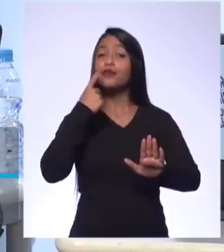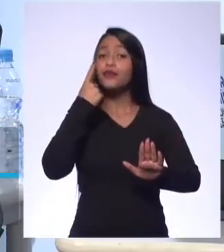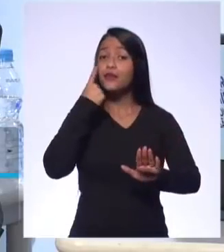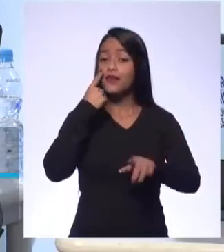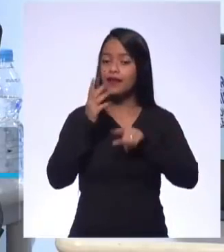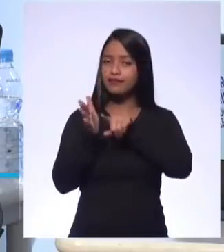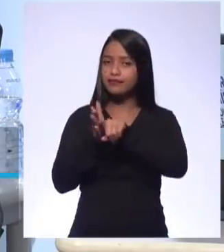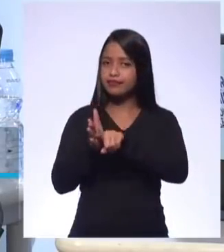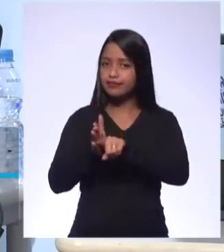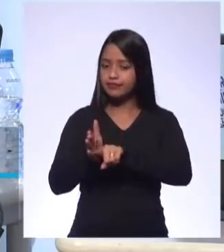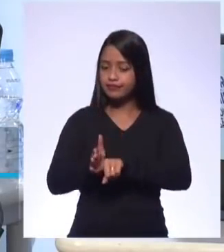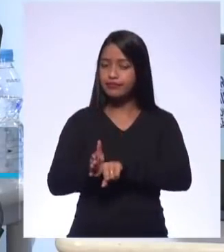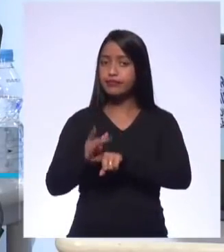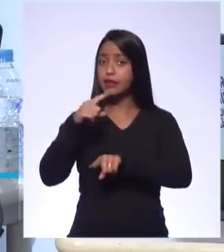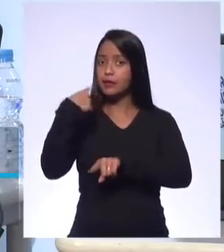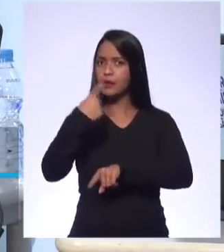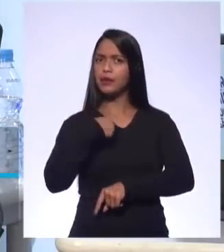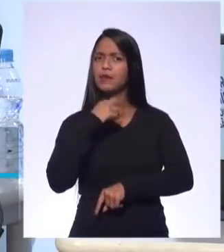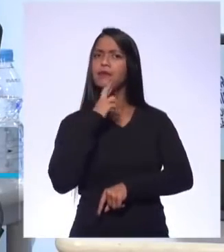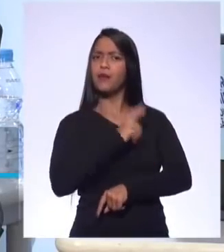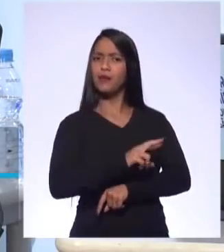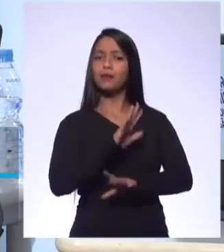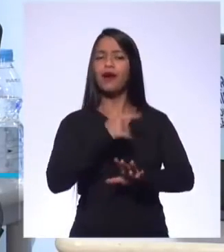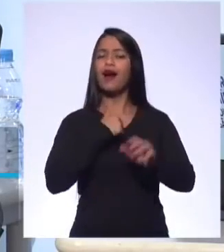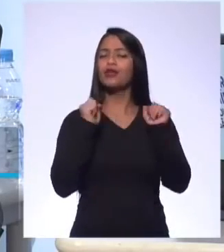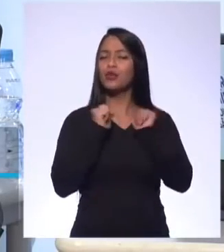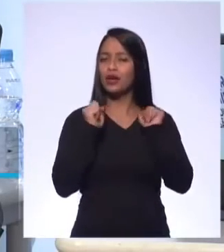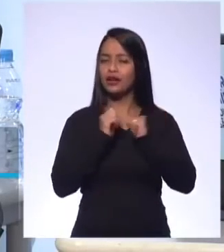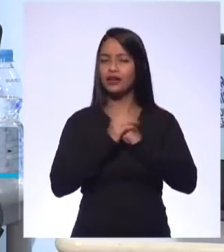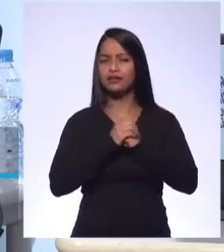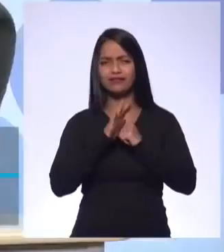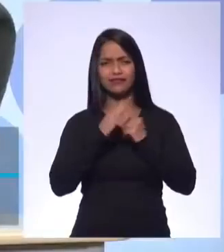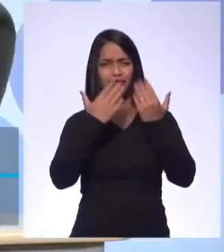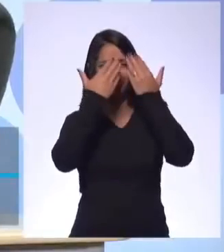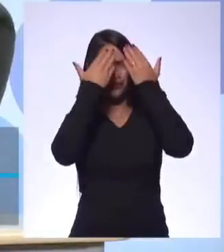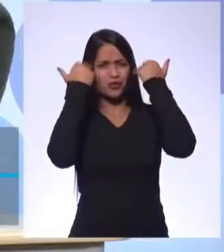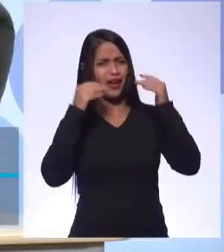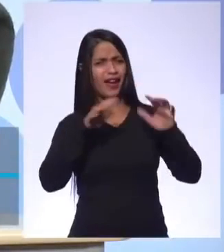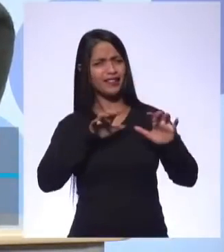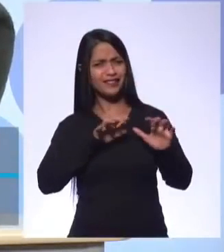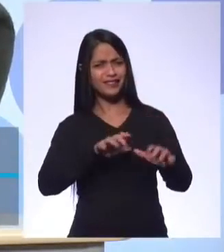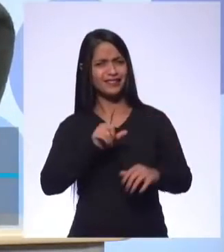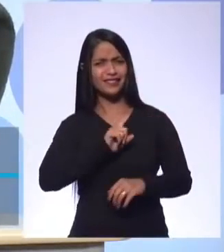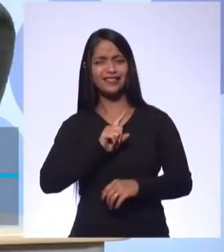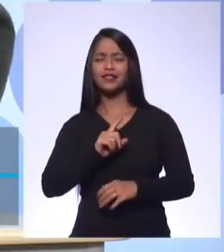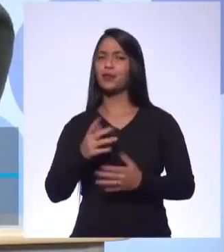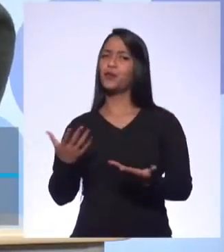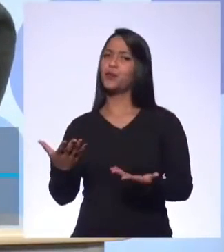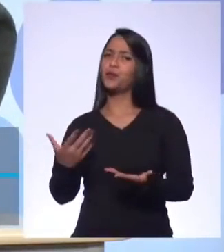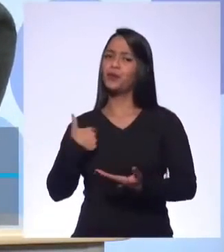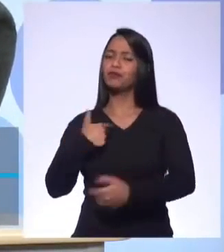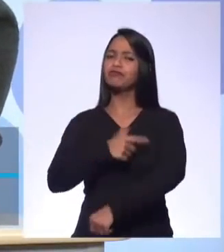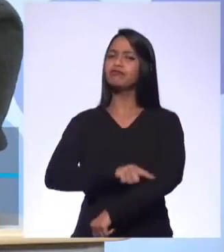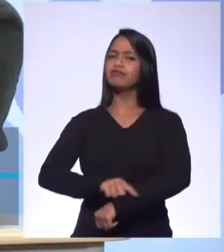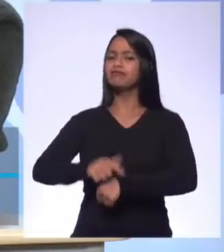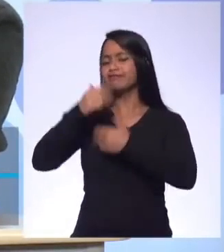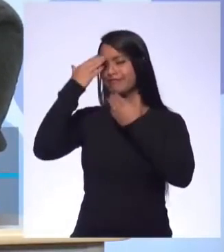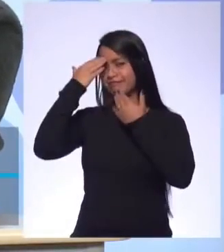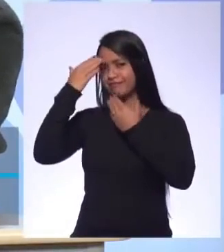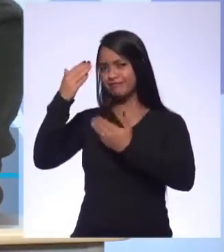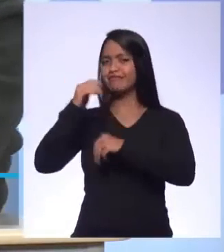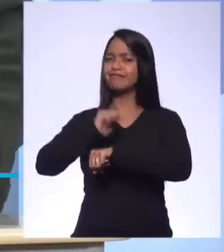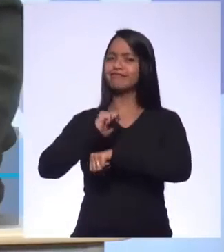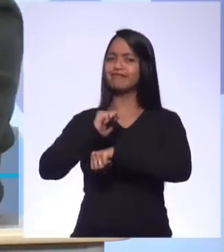em breve, né? Mas adoraria. Mas esse não seria o Jonas, gente. Fico muito grato com a sua resposta e aguardo o